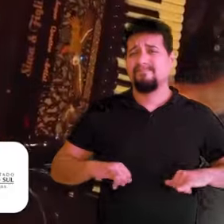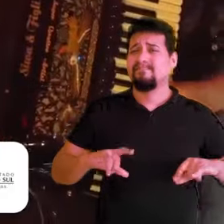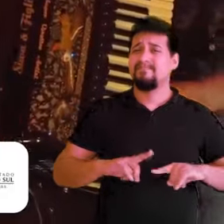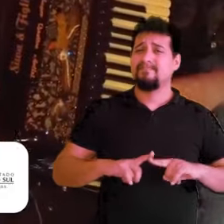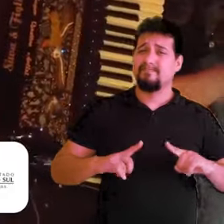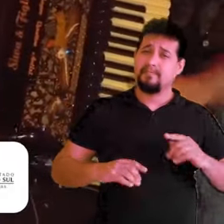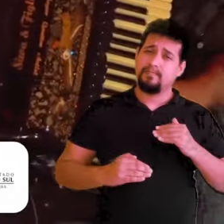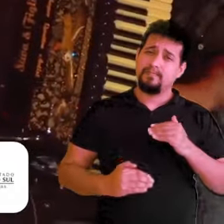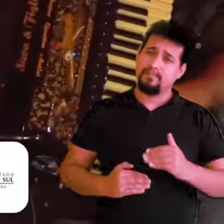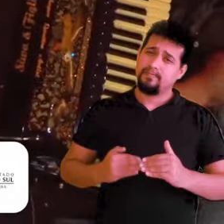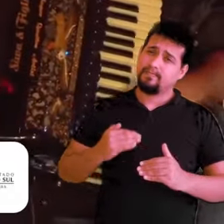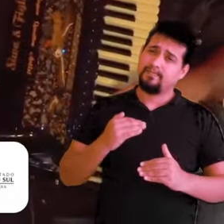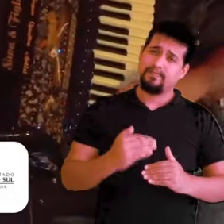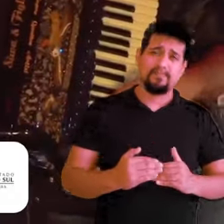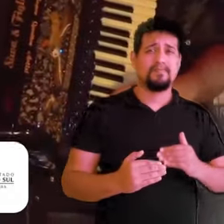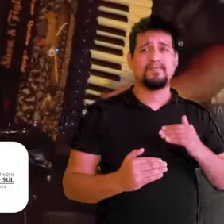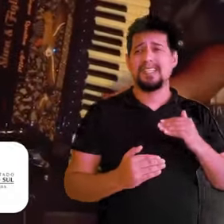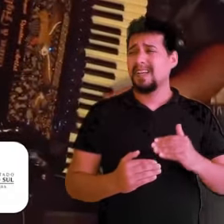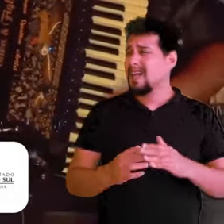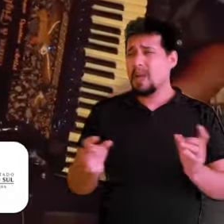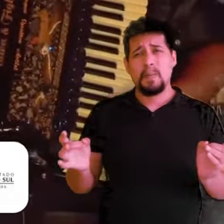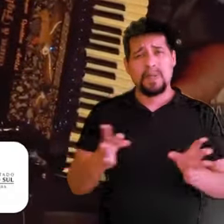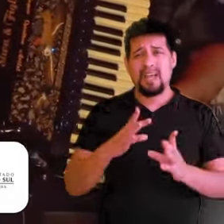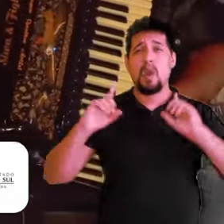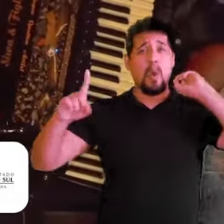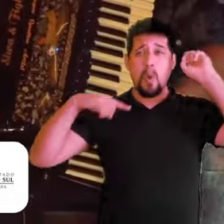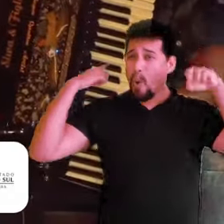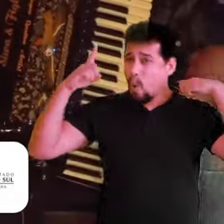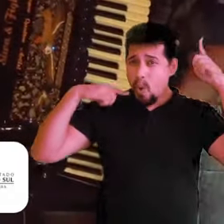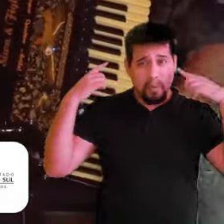sofrer, mas com o tempo vou parar de